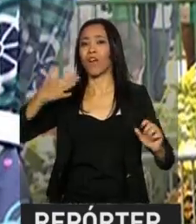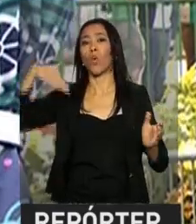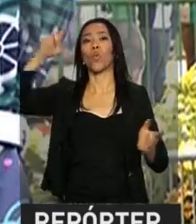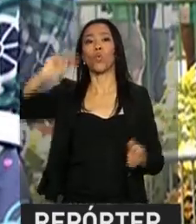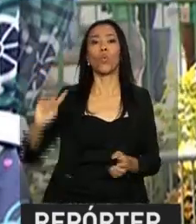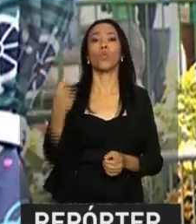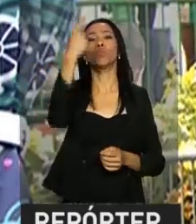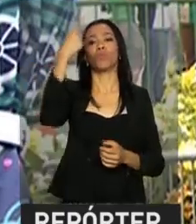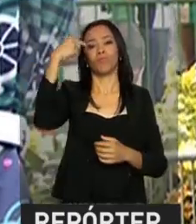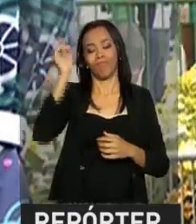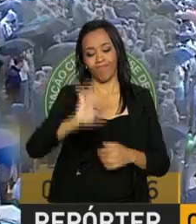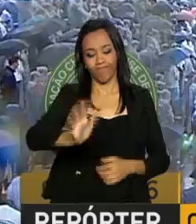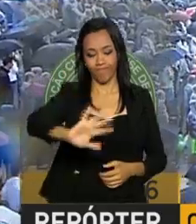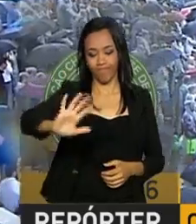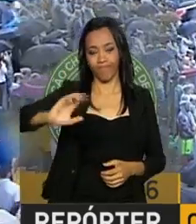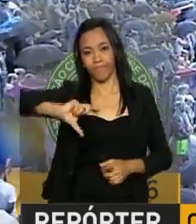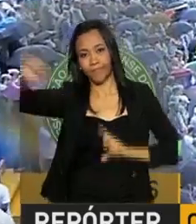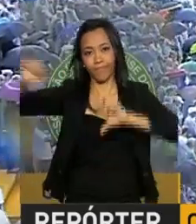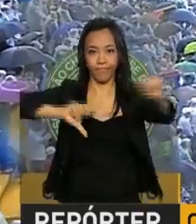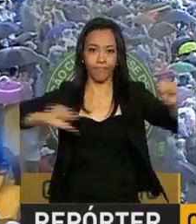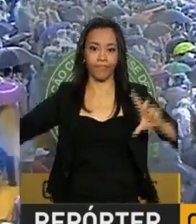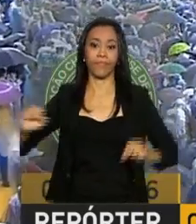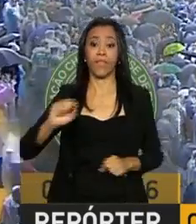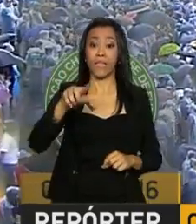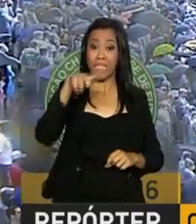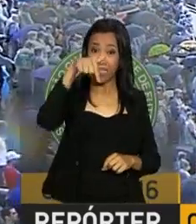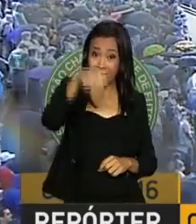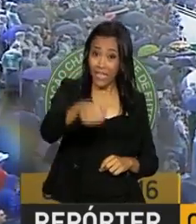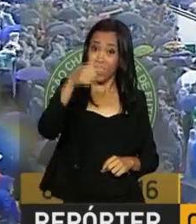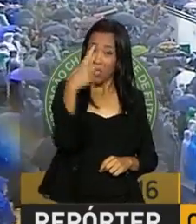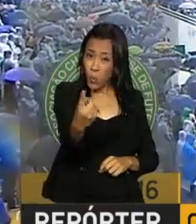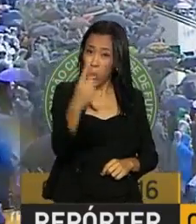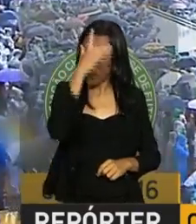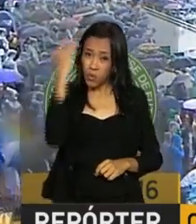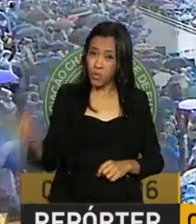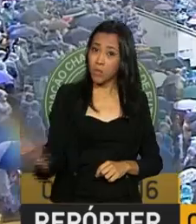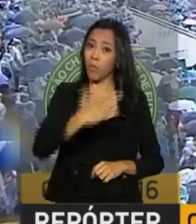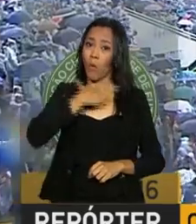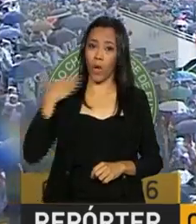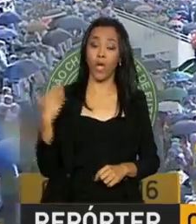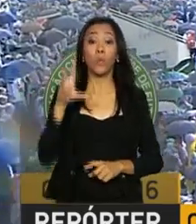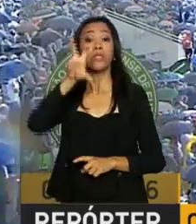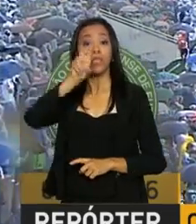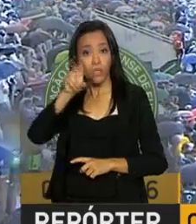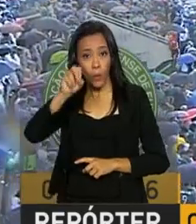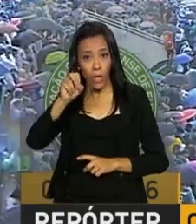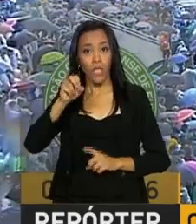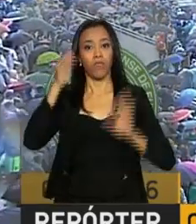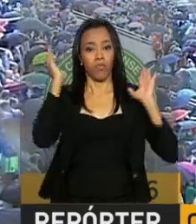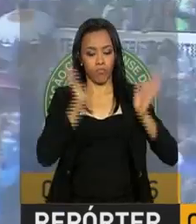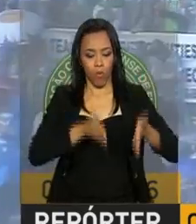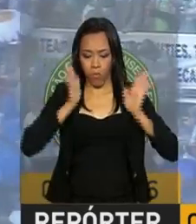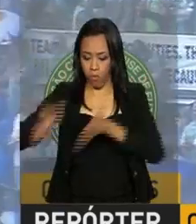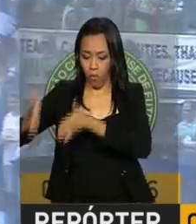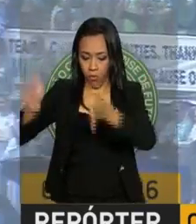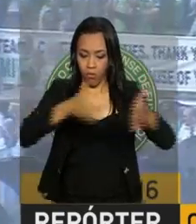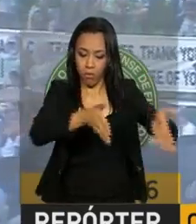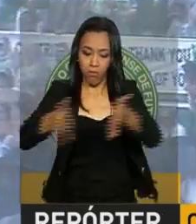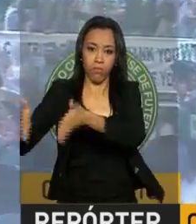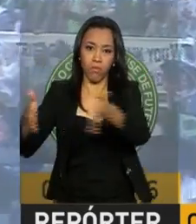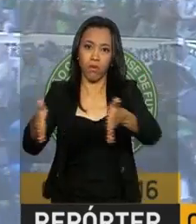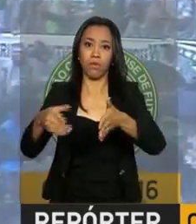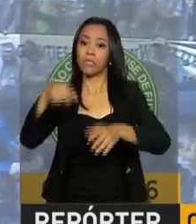ao time de Chapecó. Das 71 vítimas fatais, 50 foram veladas no estádio.